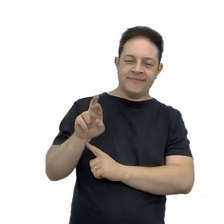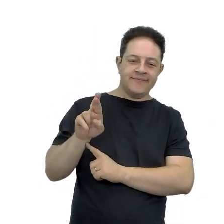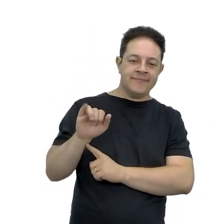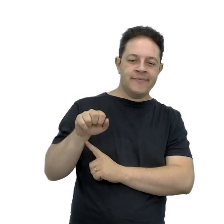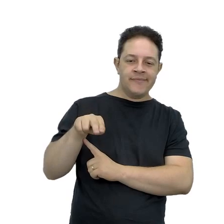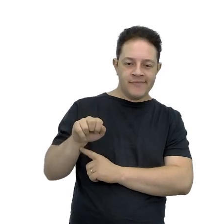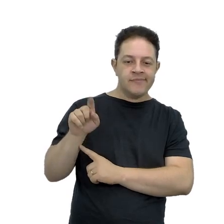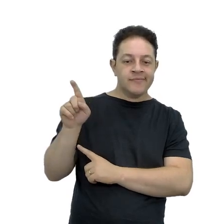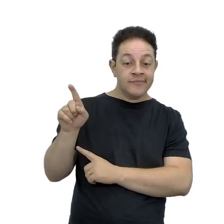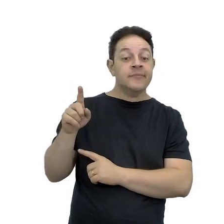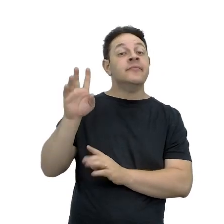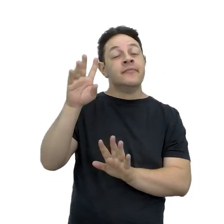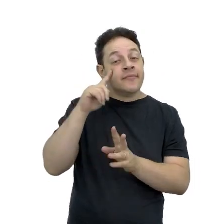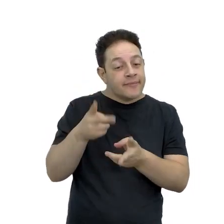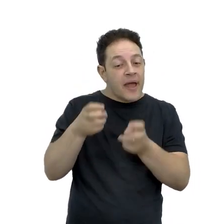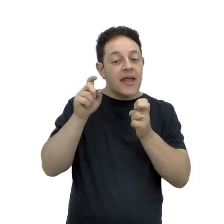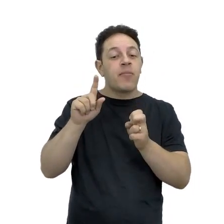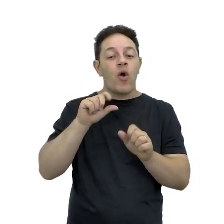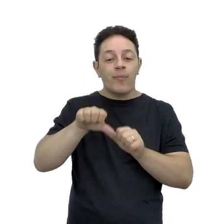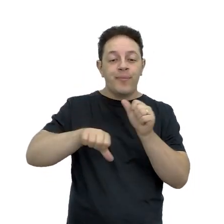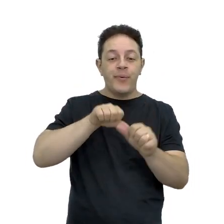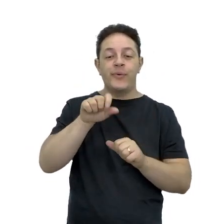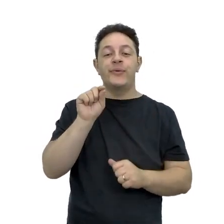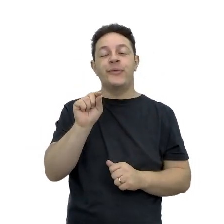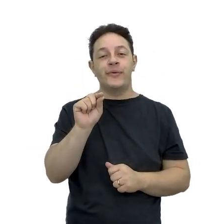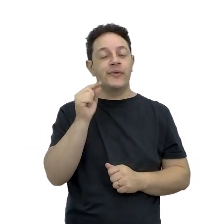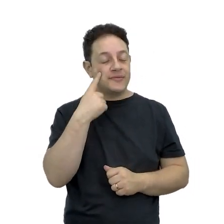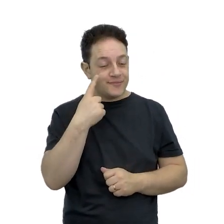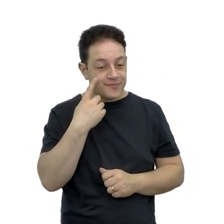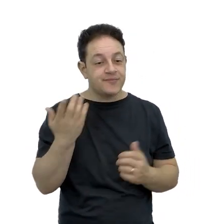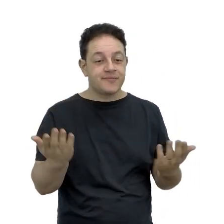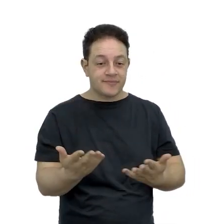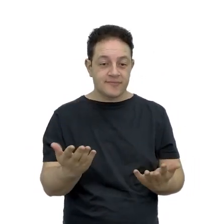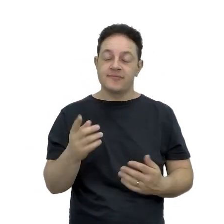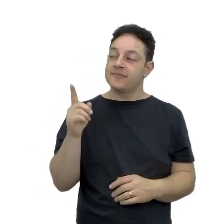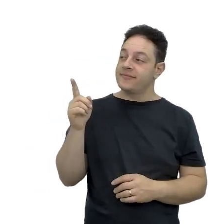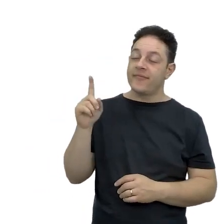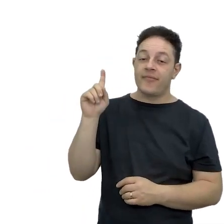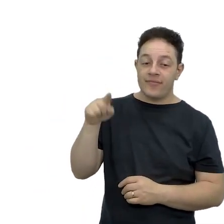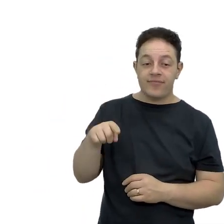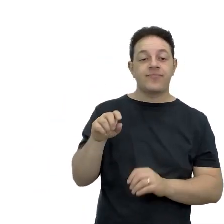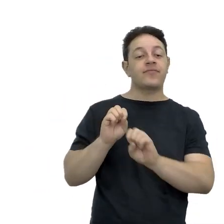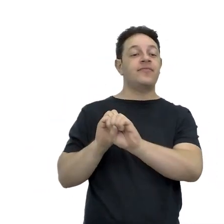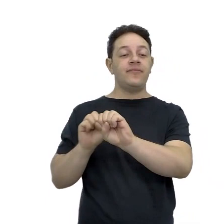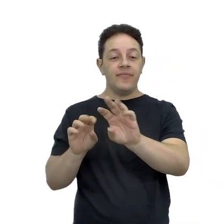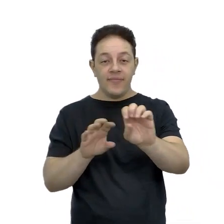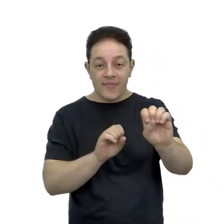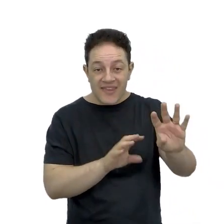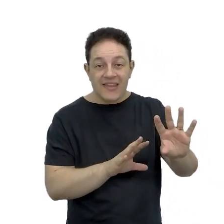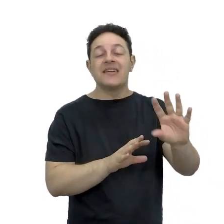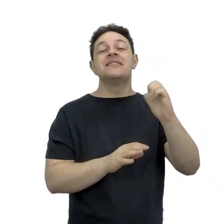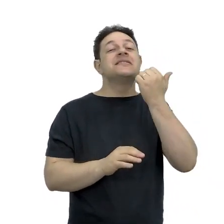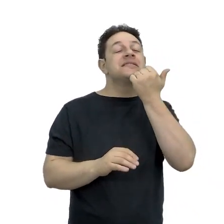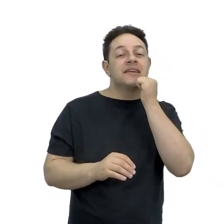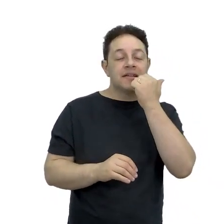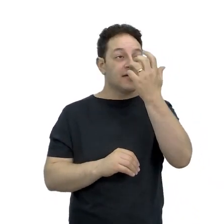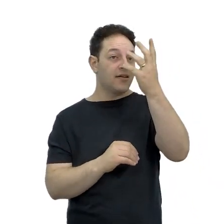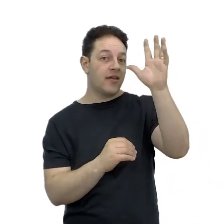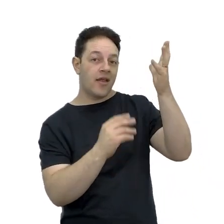e percebeu que o nosso eixo mudou e agora será ensino de ciências da natureza